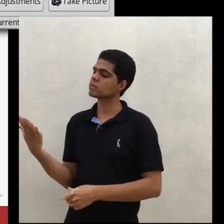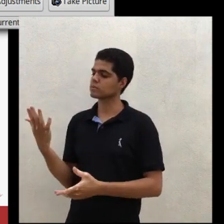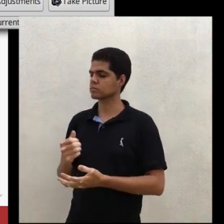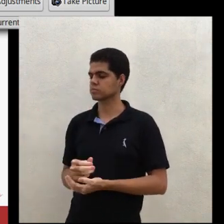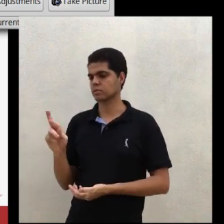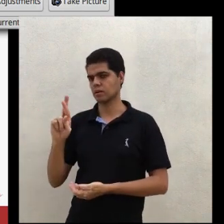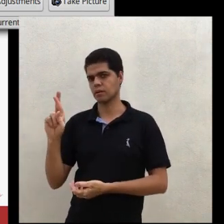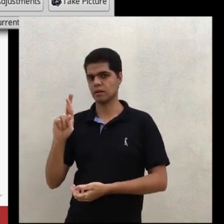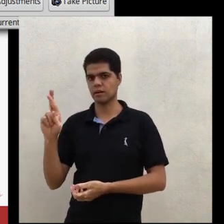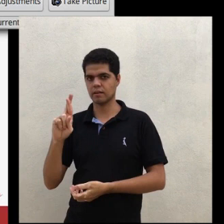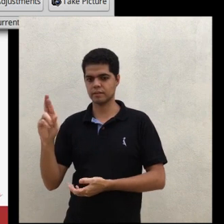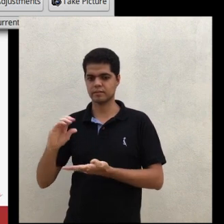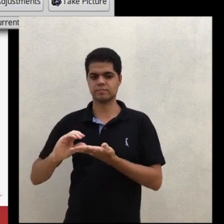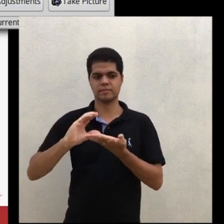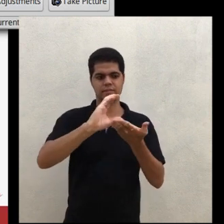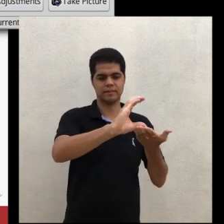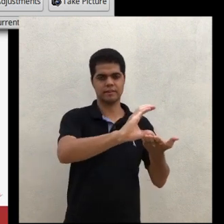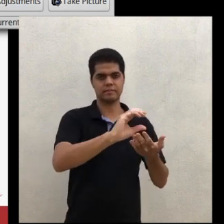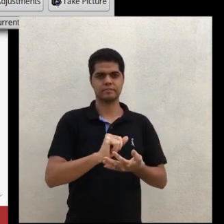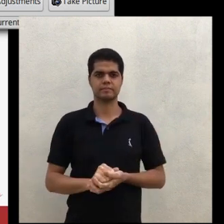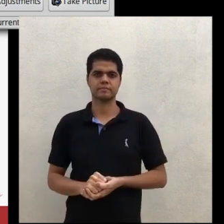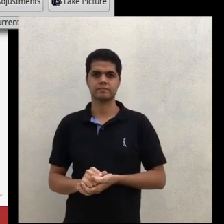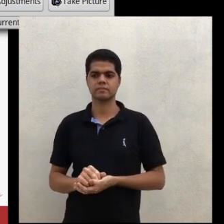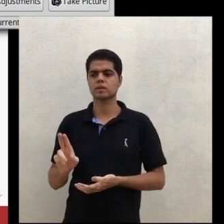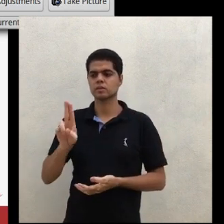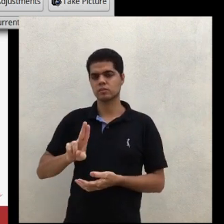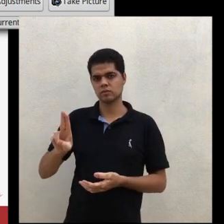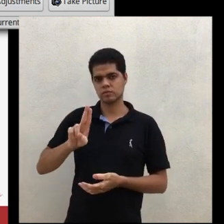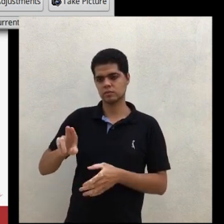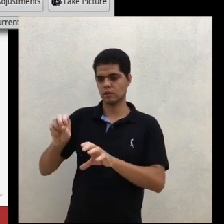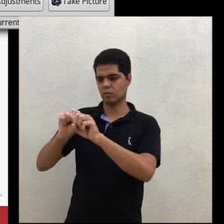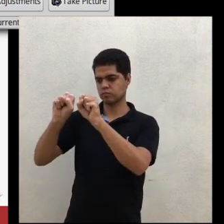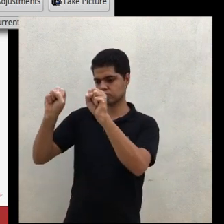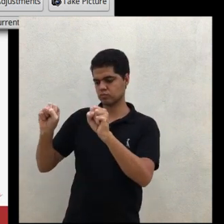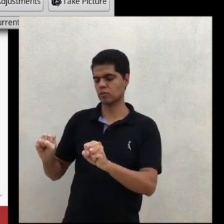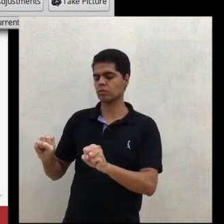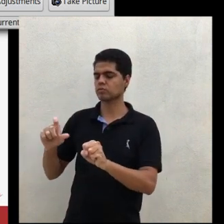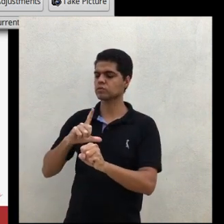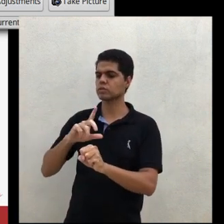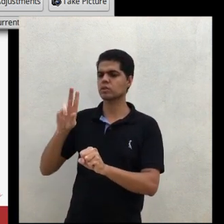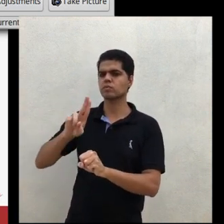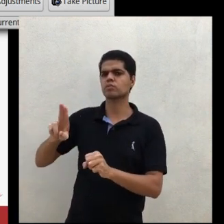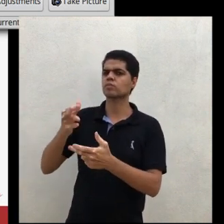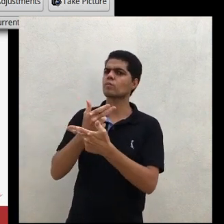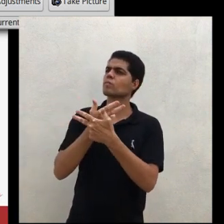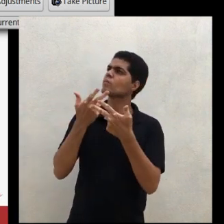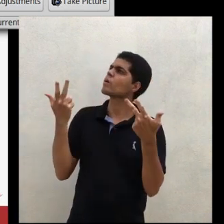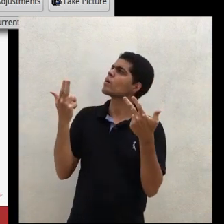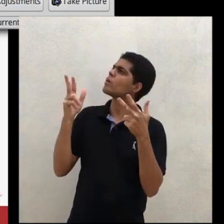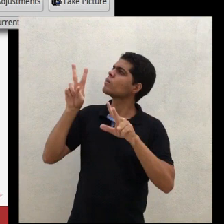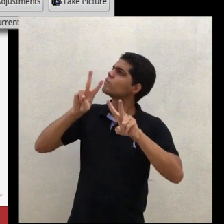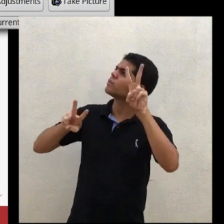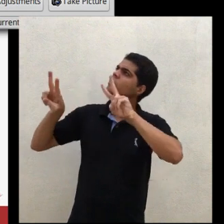software aqui, poderia ter usado vários outros, tá? Eu vou comentar de softwares daqui a pouquinho.